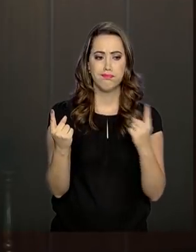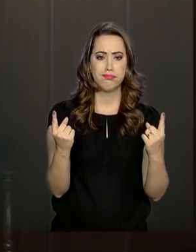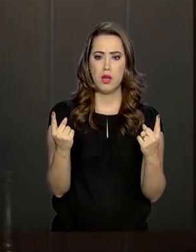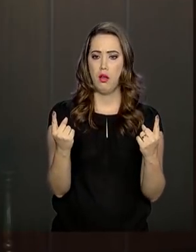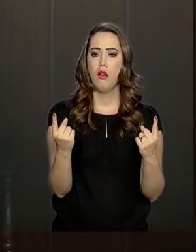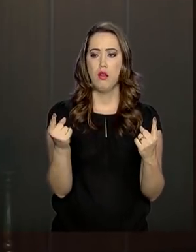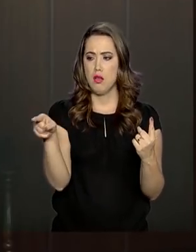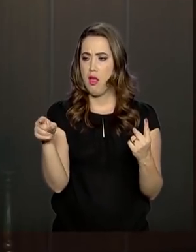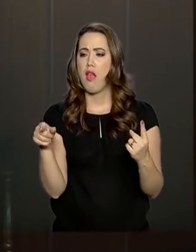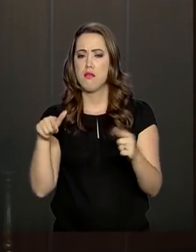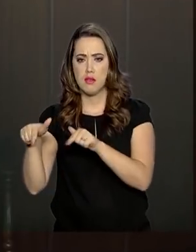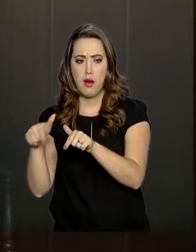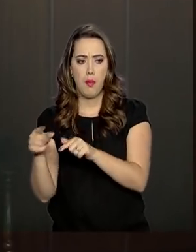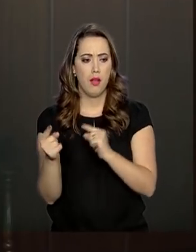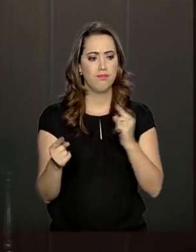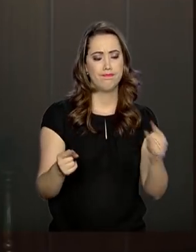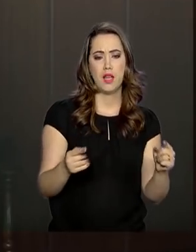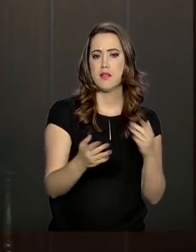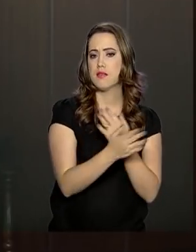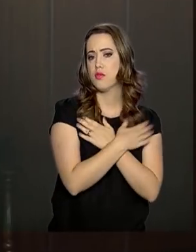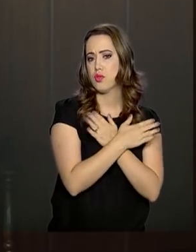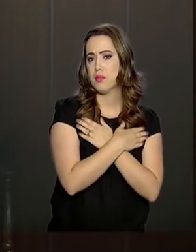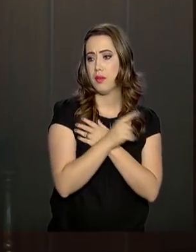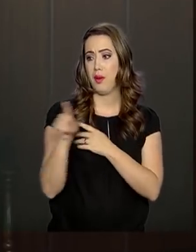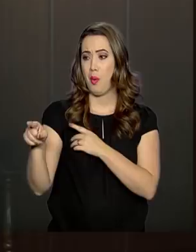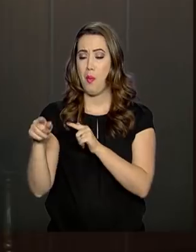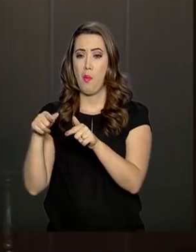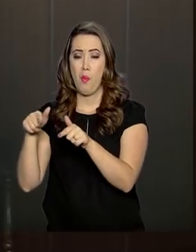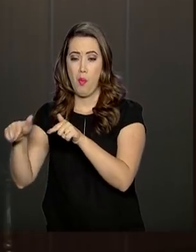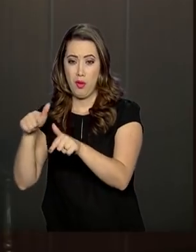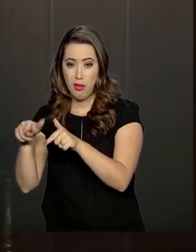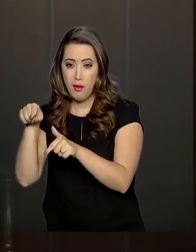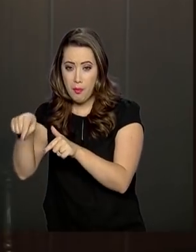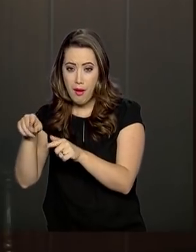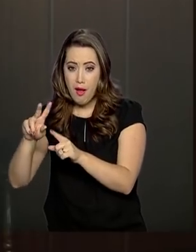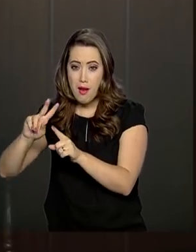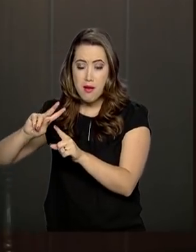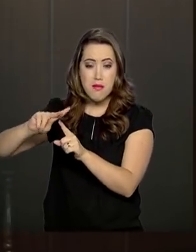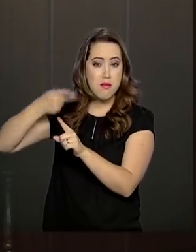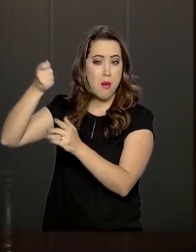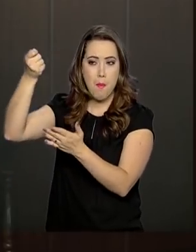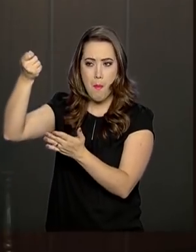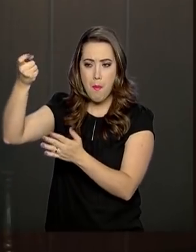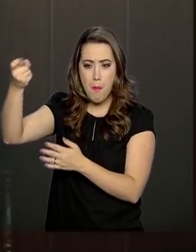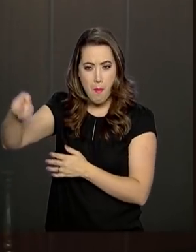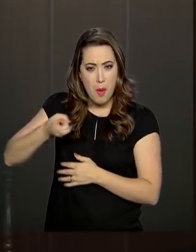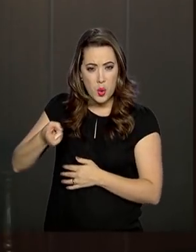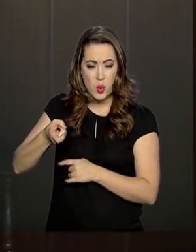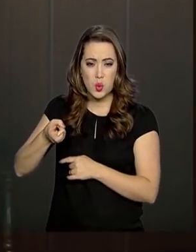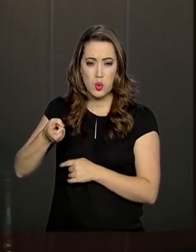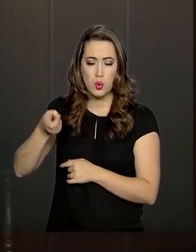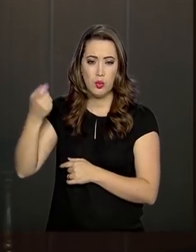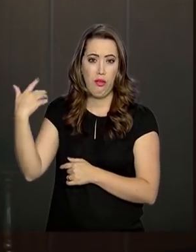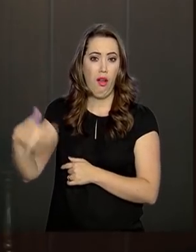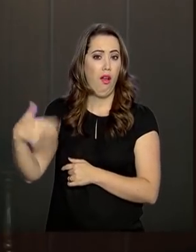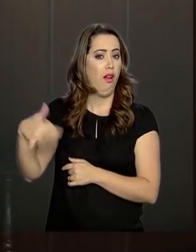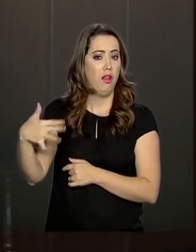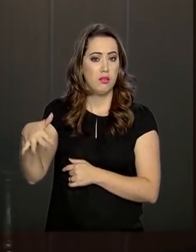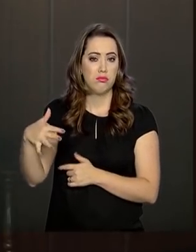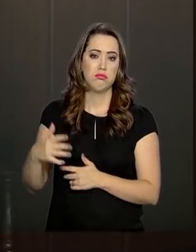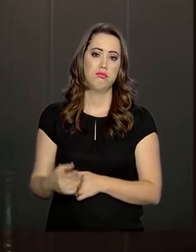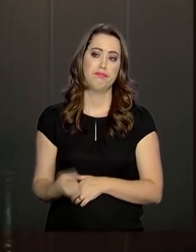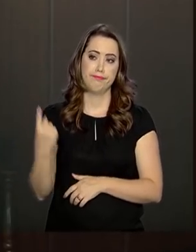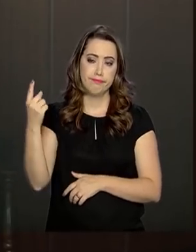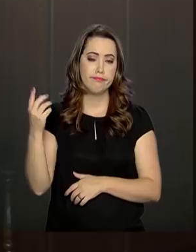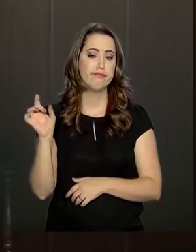Os encargos chegam a dobrar o custo da mão de obra. É o imposto mais cruel que existe, que é sobre a mão de obra. Então, a geração de